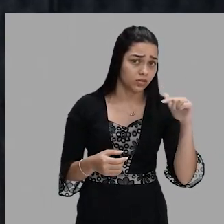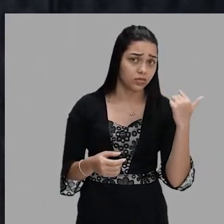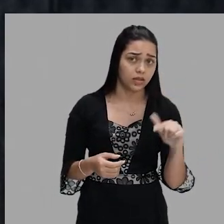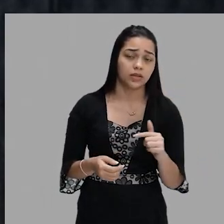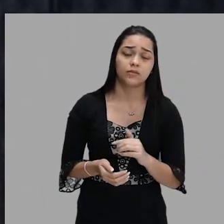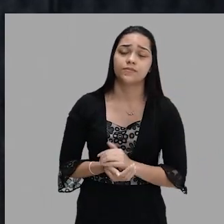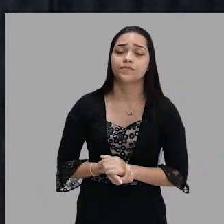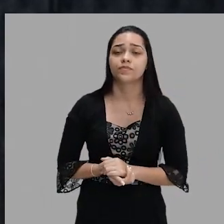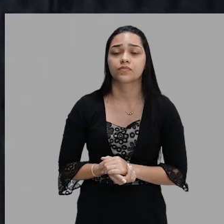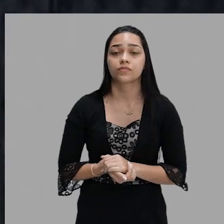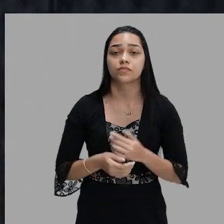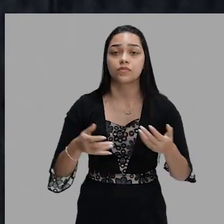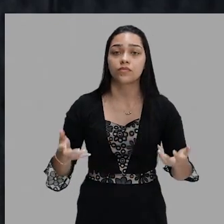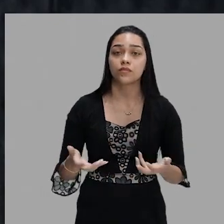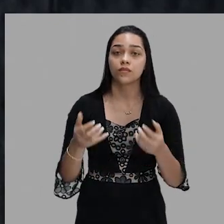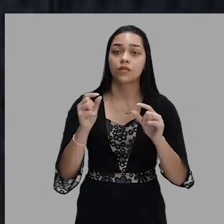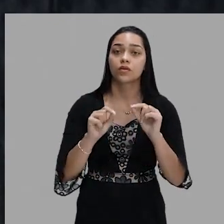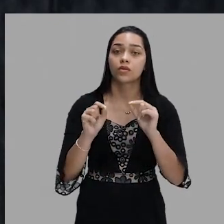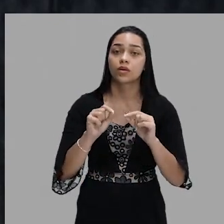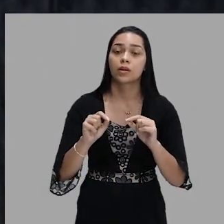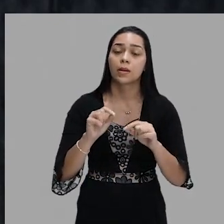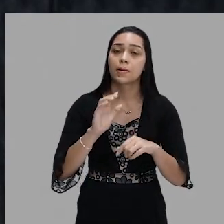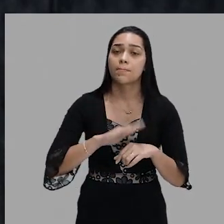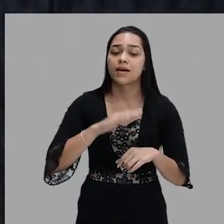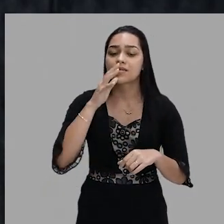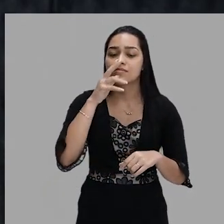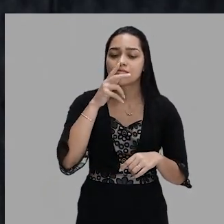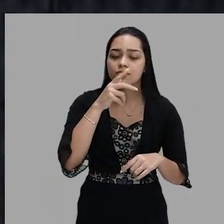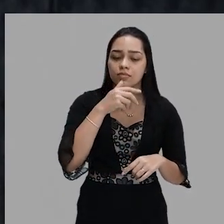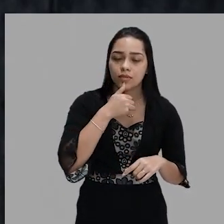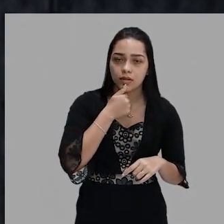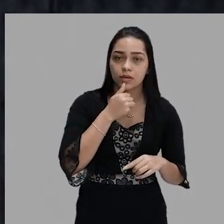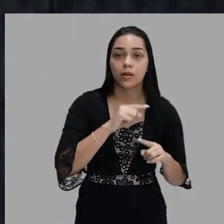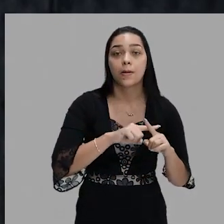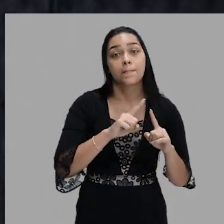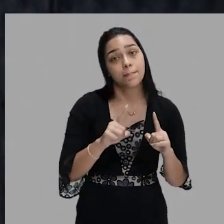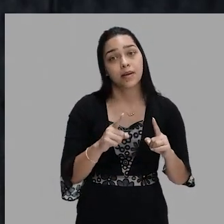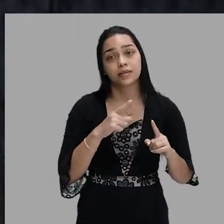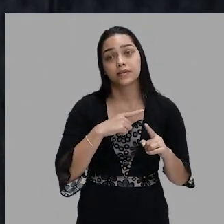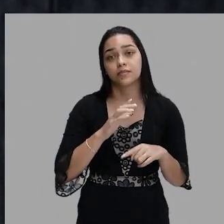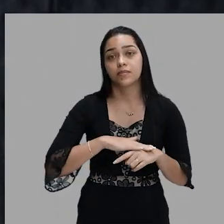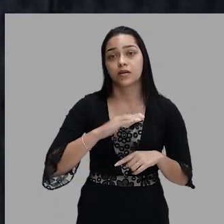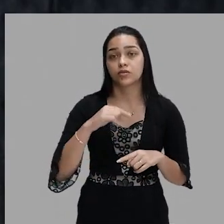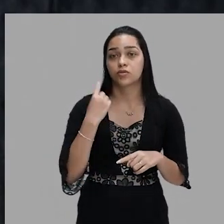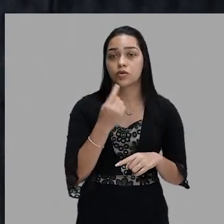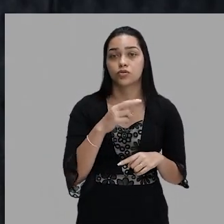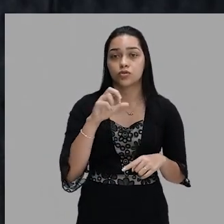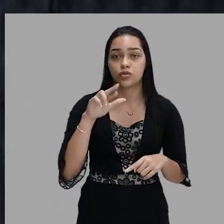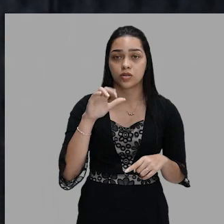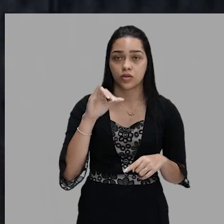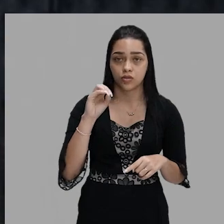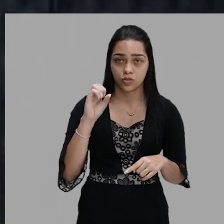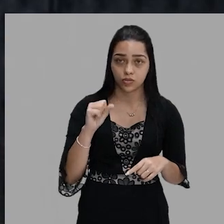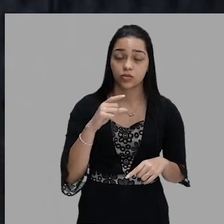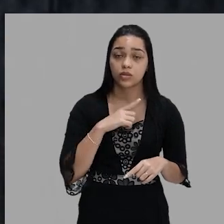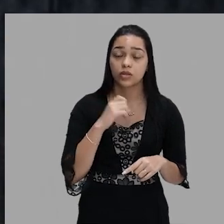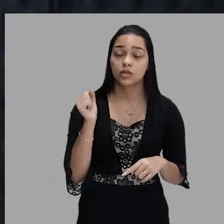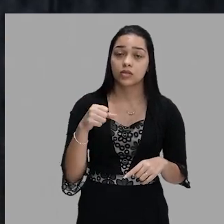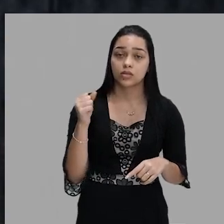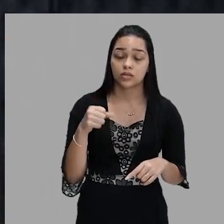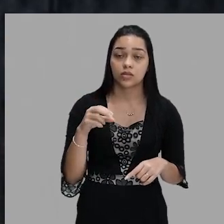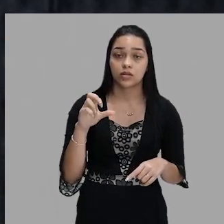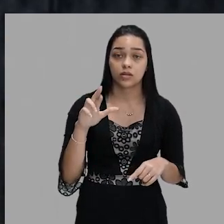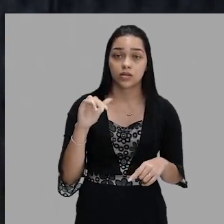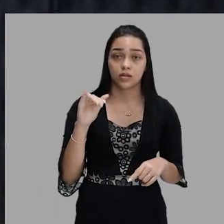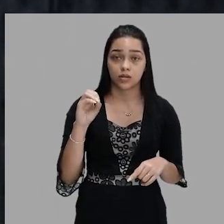de mielina, o impulso nervoso ele é um pouco mais lento. Tá? Mas na maior parte dos nossos neurônios, nós temos